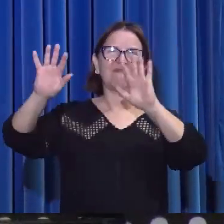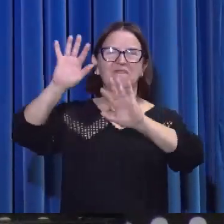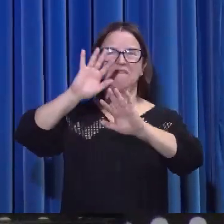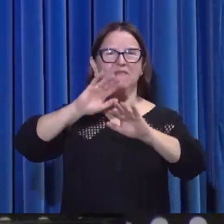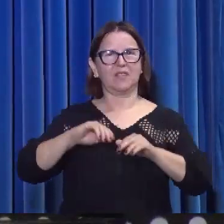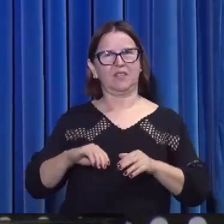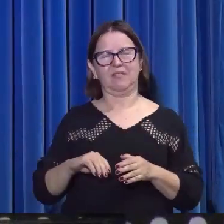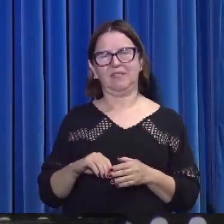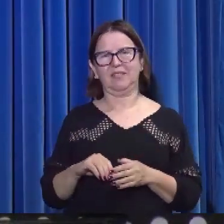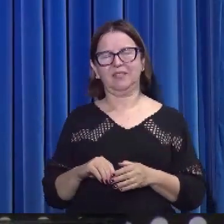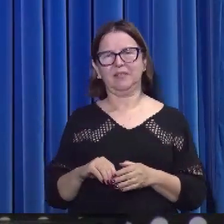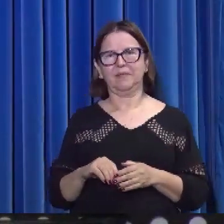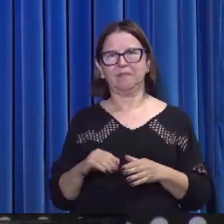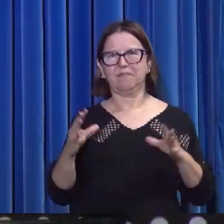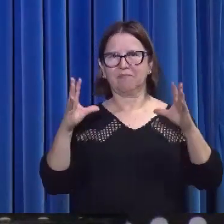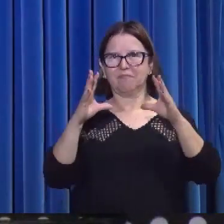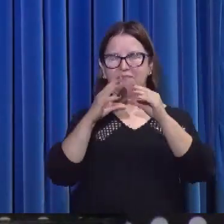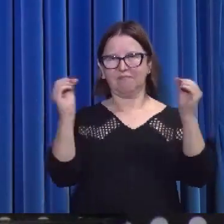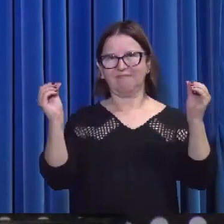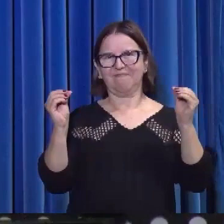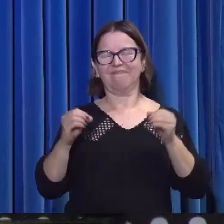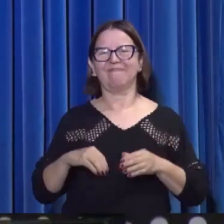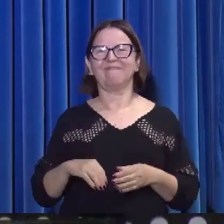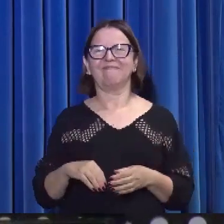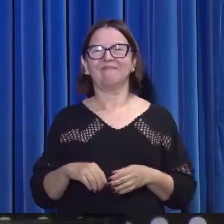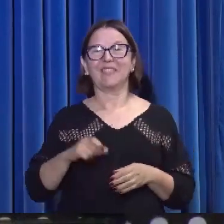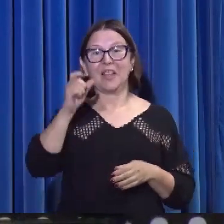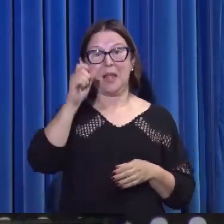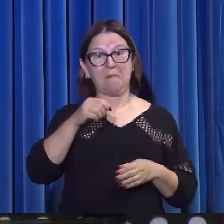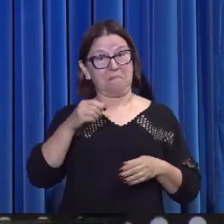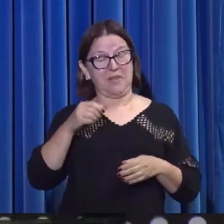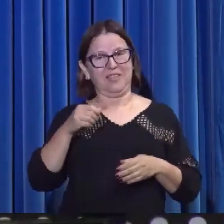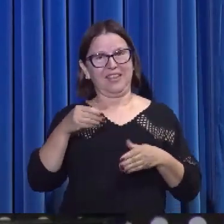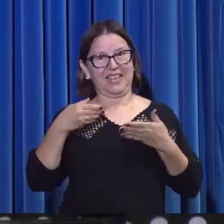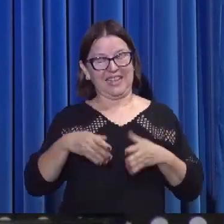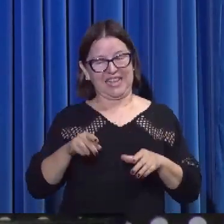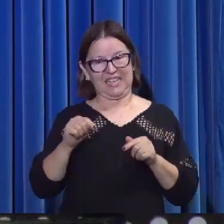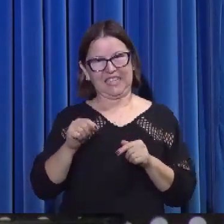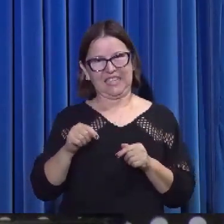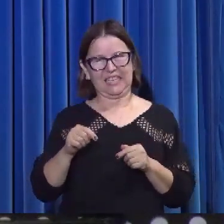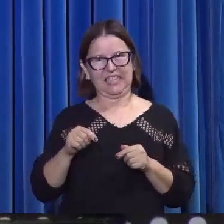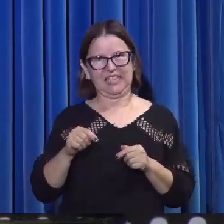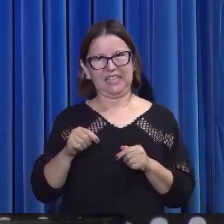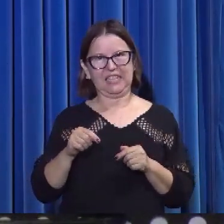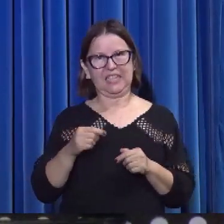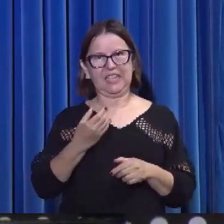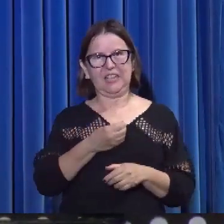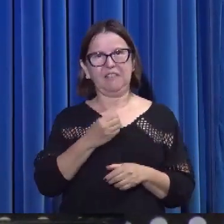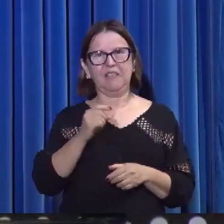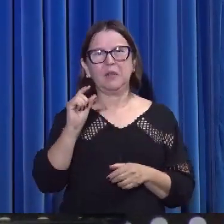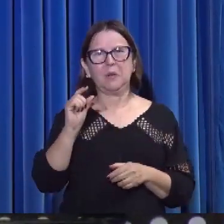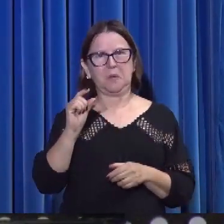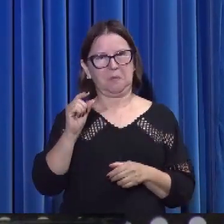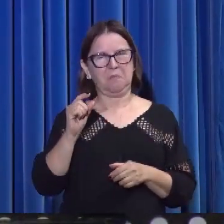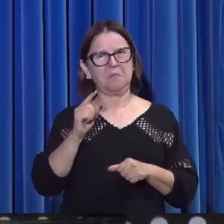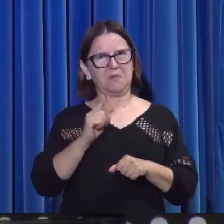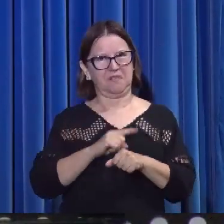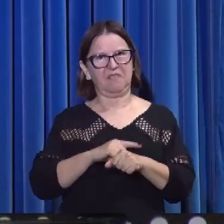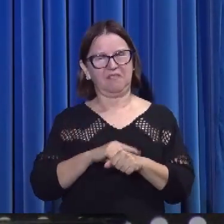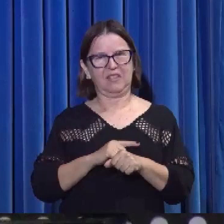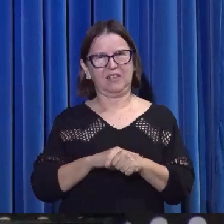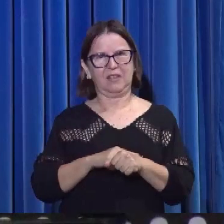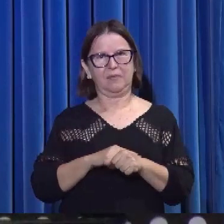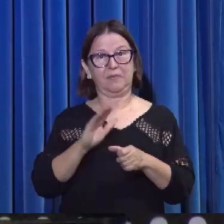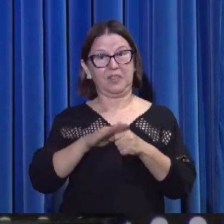Então, o homem nascido de mulher, ele vive breve tempo, cheio de inquietação e misérias, diz